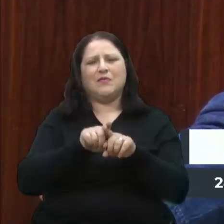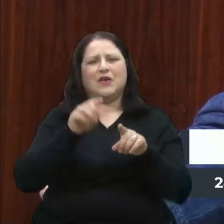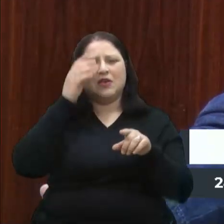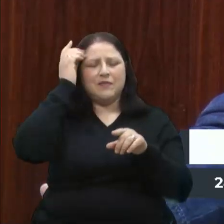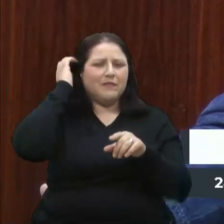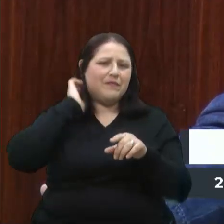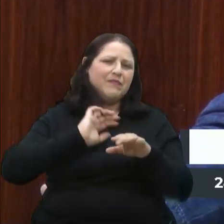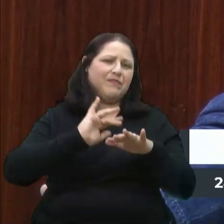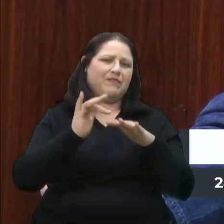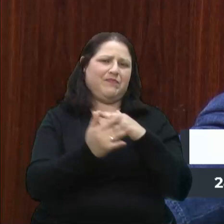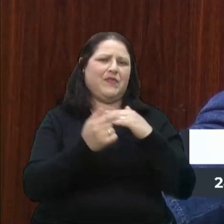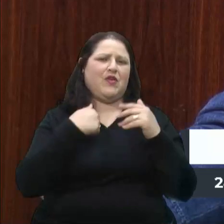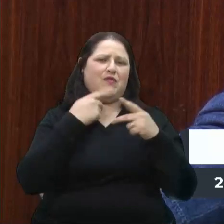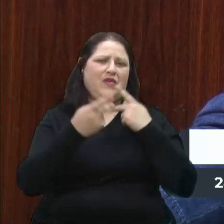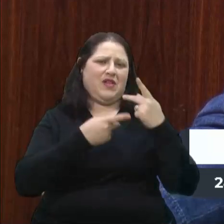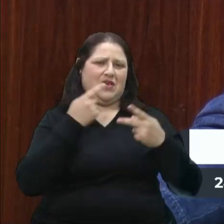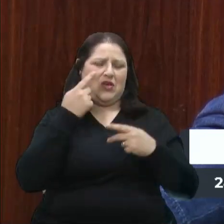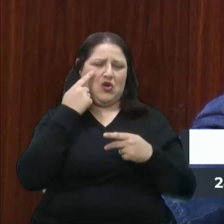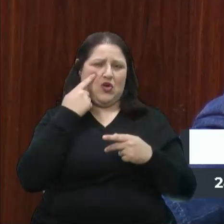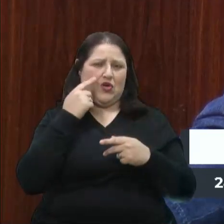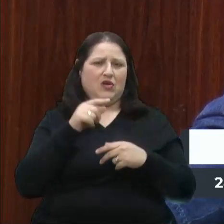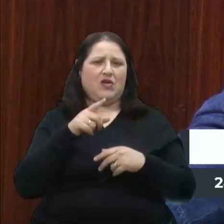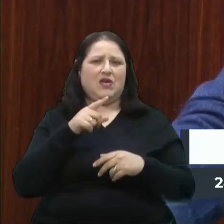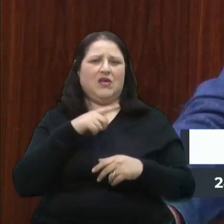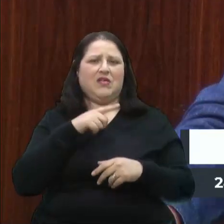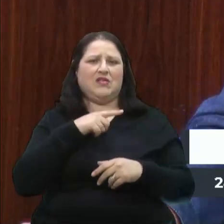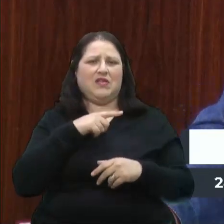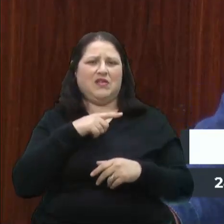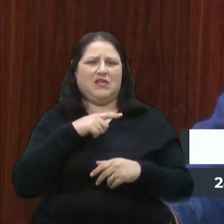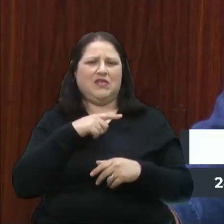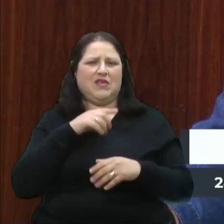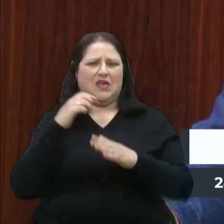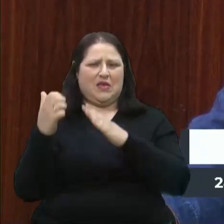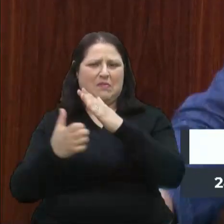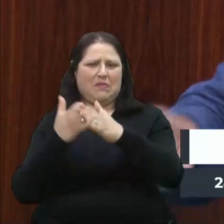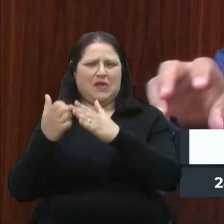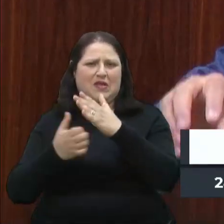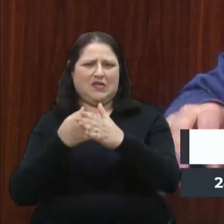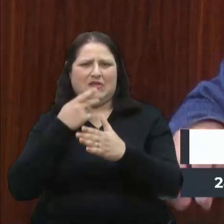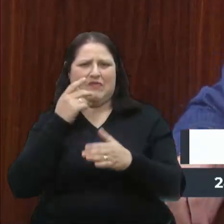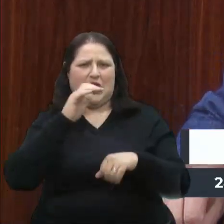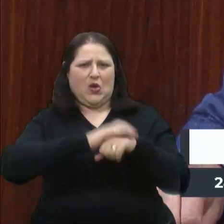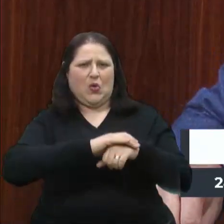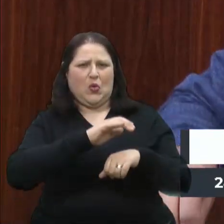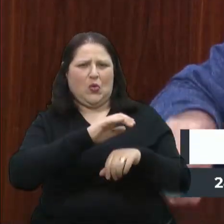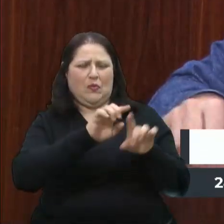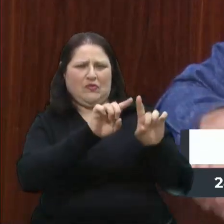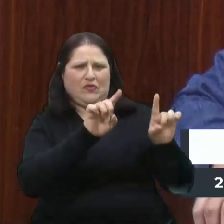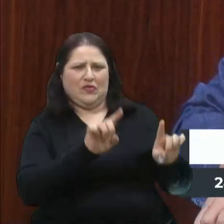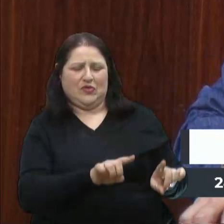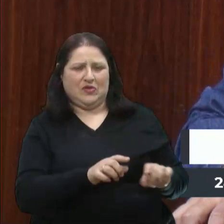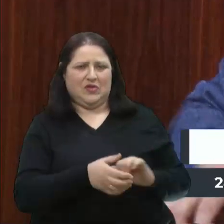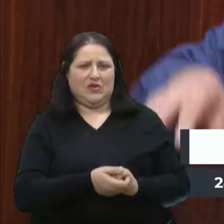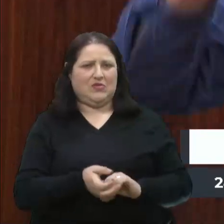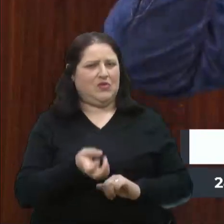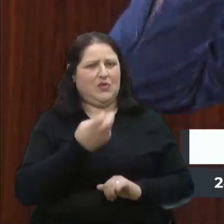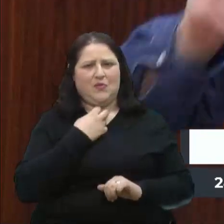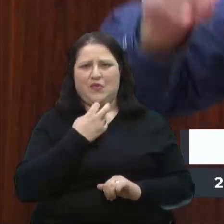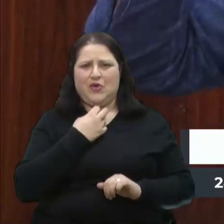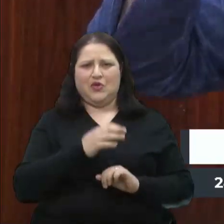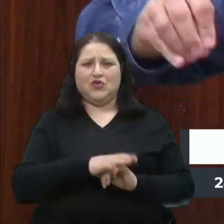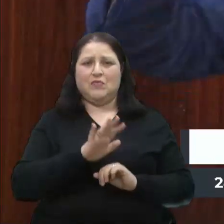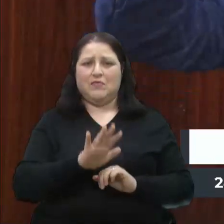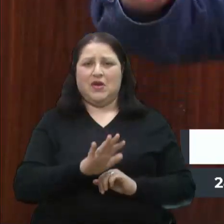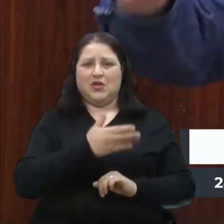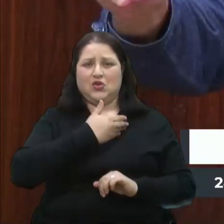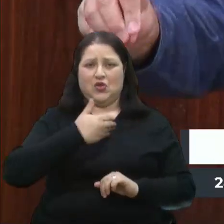da empresa, penalizando os trabalhadores. Isso não pode acontecer. Mas, ao mesmo tempo, o poder público, que